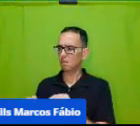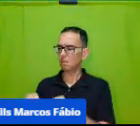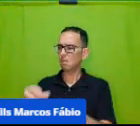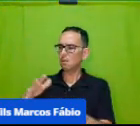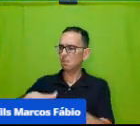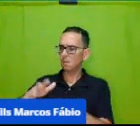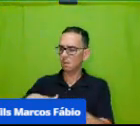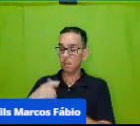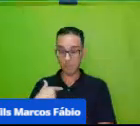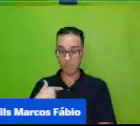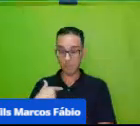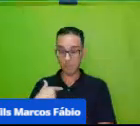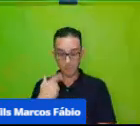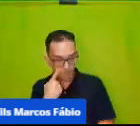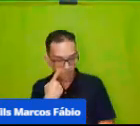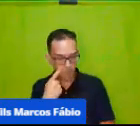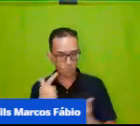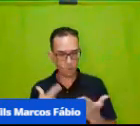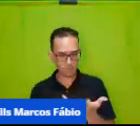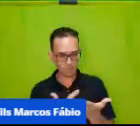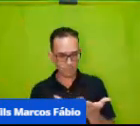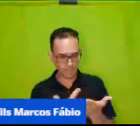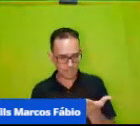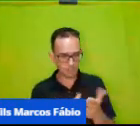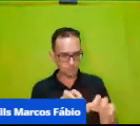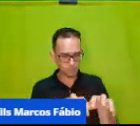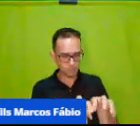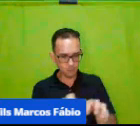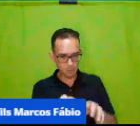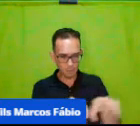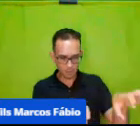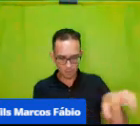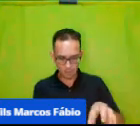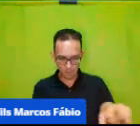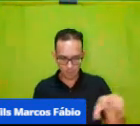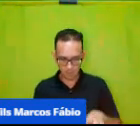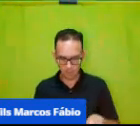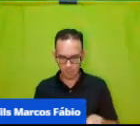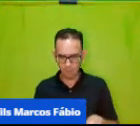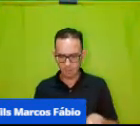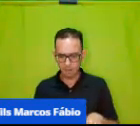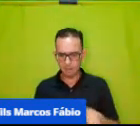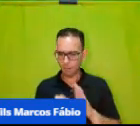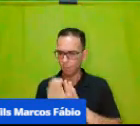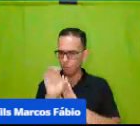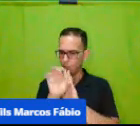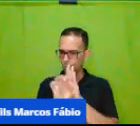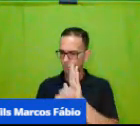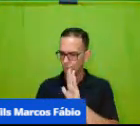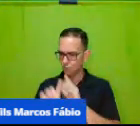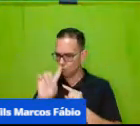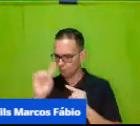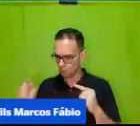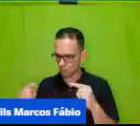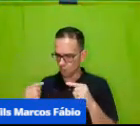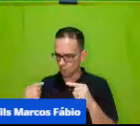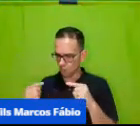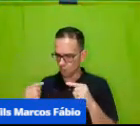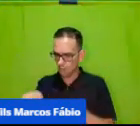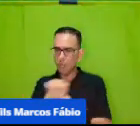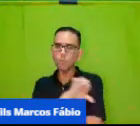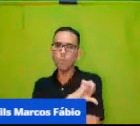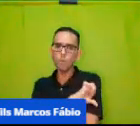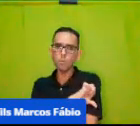o caderno primeiro e separar aquelas questões que estão dos conteúdos de aplicações lá do nono ano, porque também não